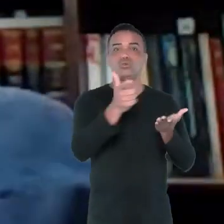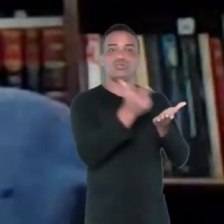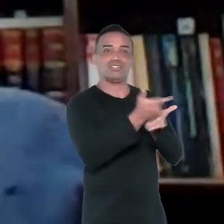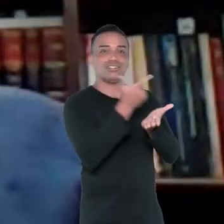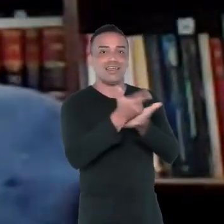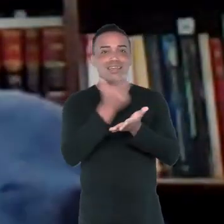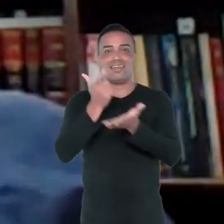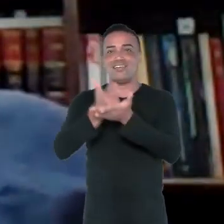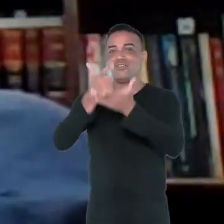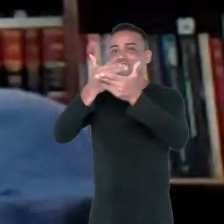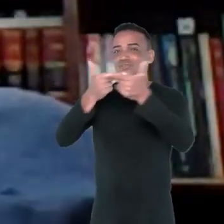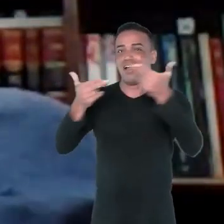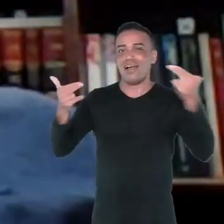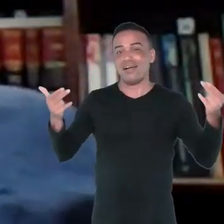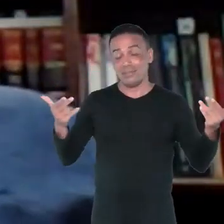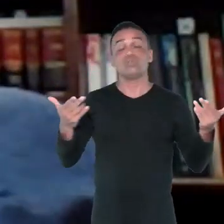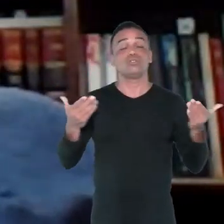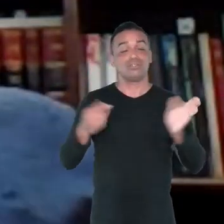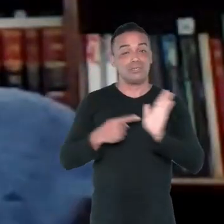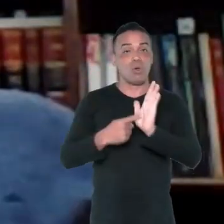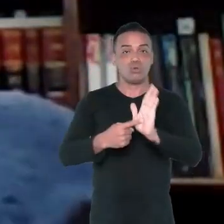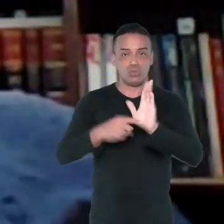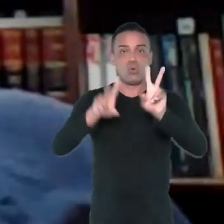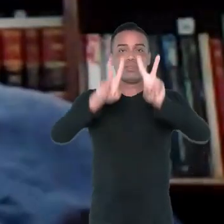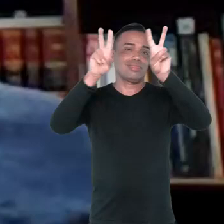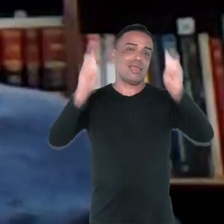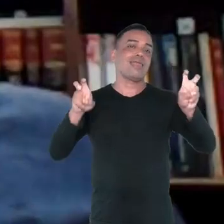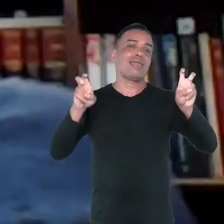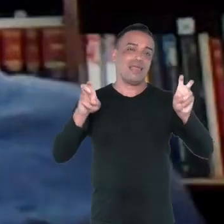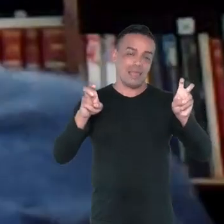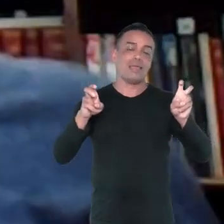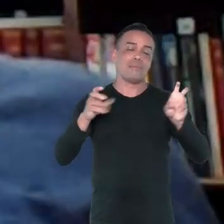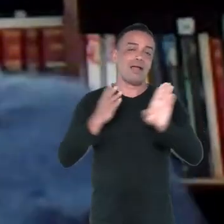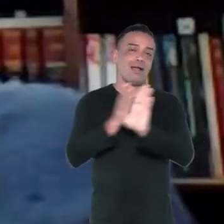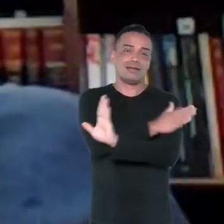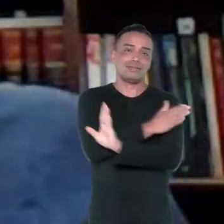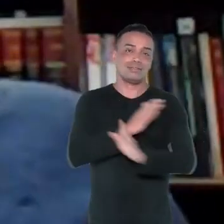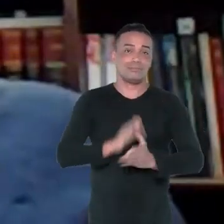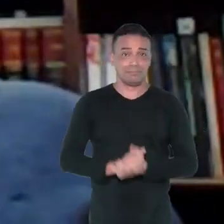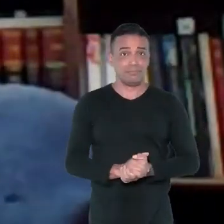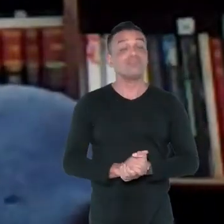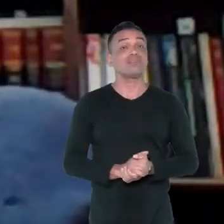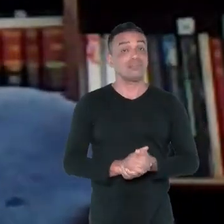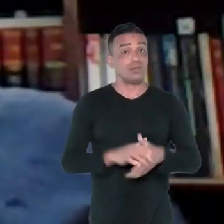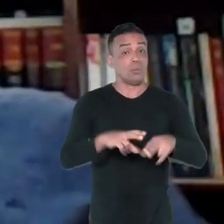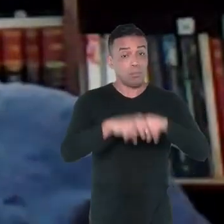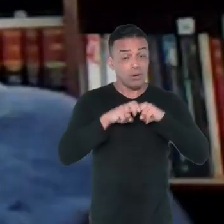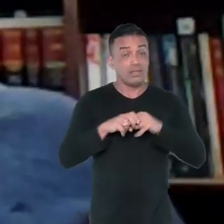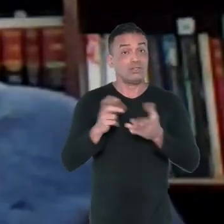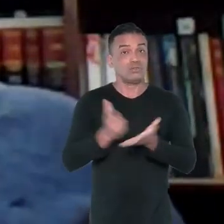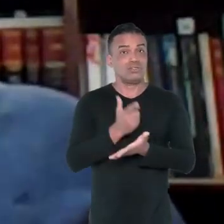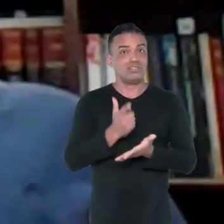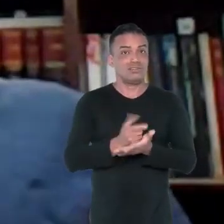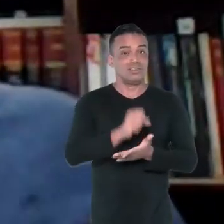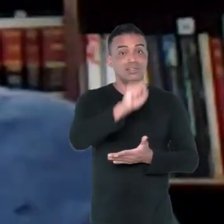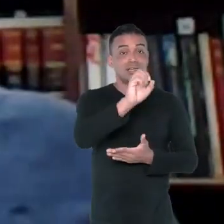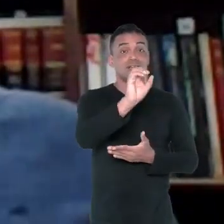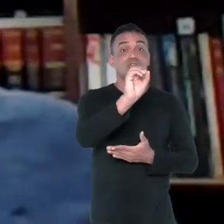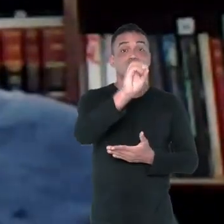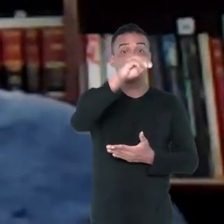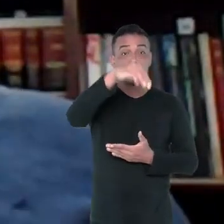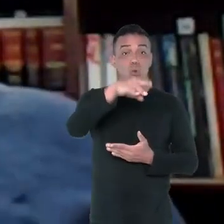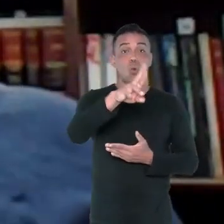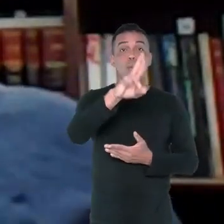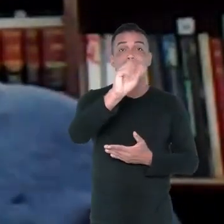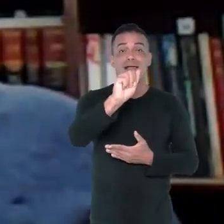obras, né, que trabalharam com esse tema antes de mim. Por isso que o livro chama-se A Sombra de